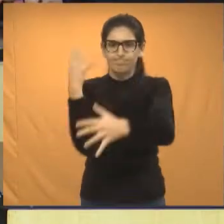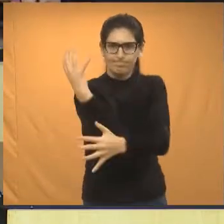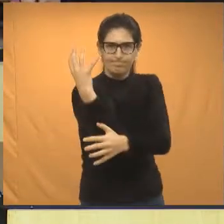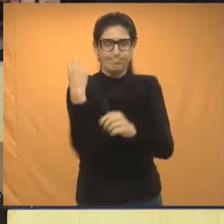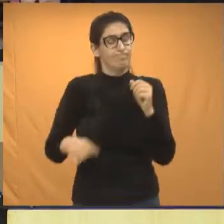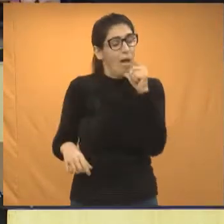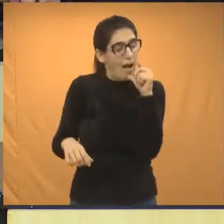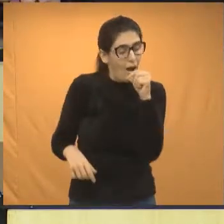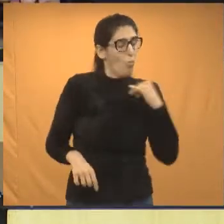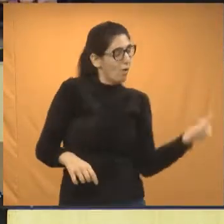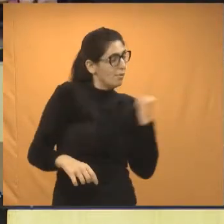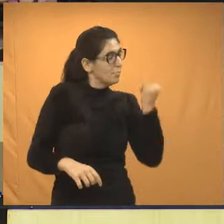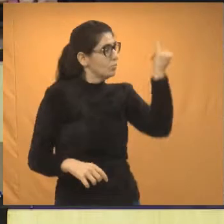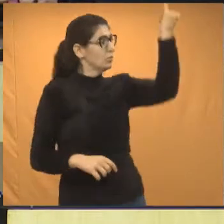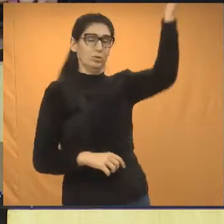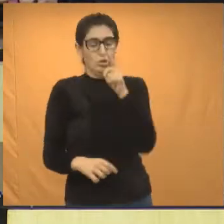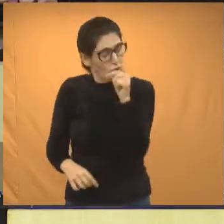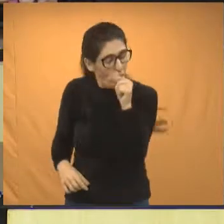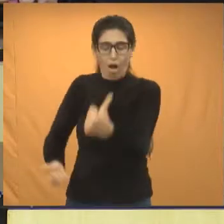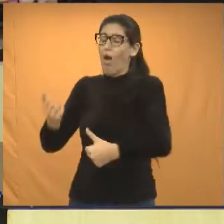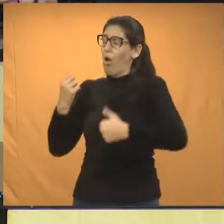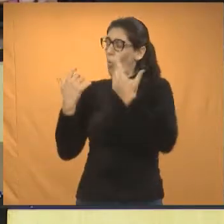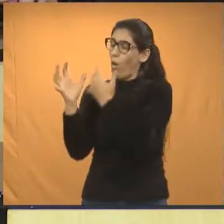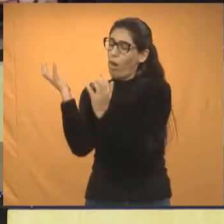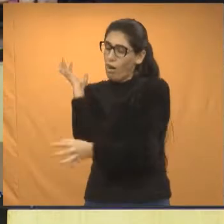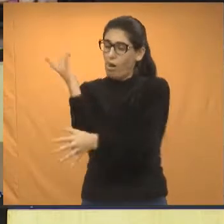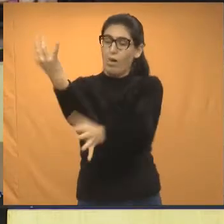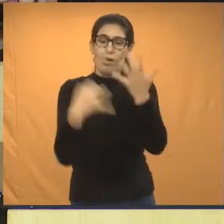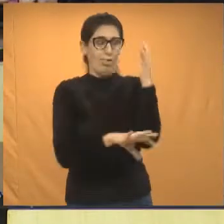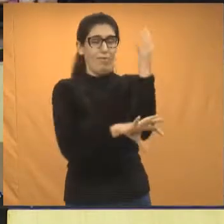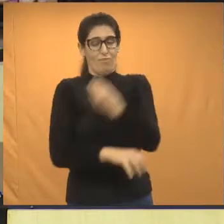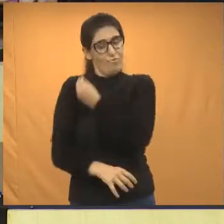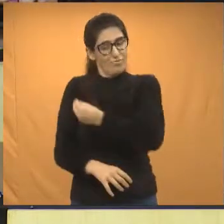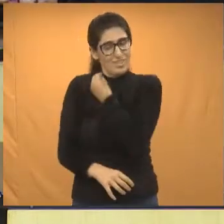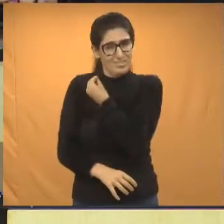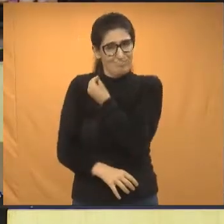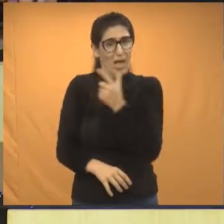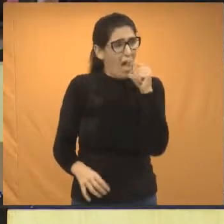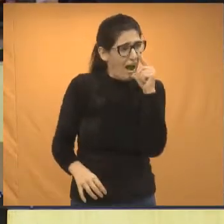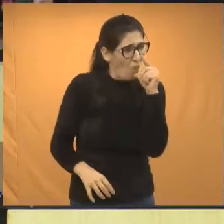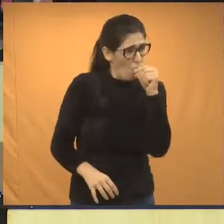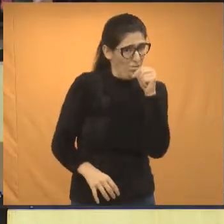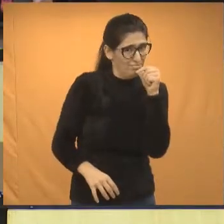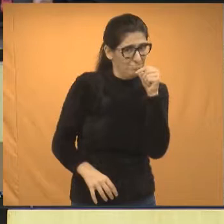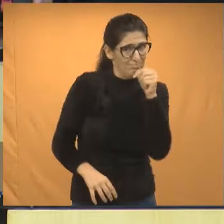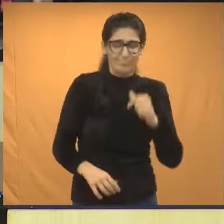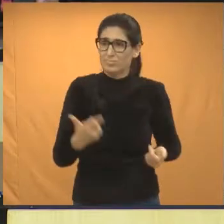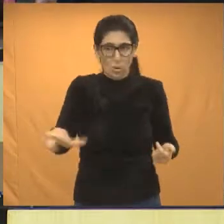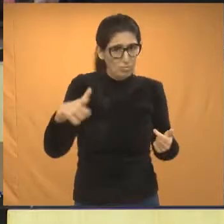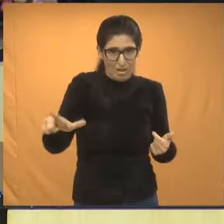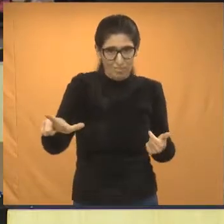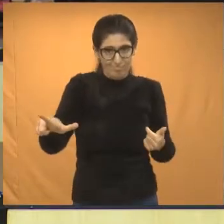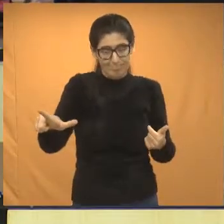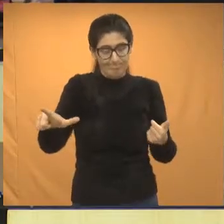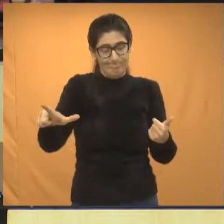planeta. Sem a parte ambiental ser cuidada, não se vive no planeta. Então, é o que eu falo, né? A economia ela tem que seguir um